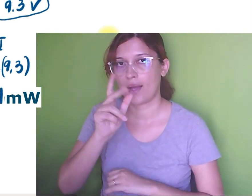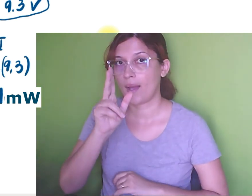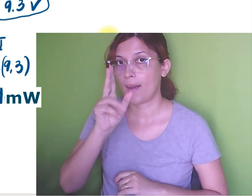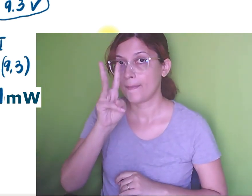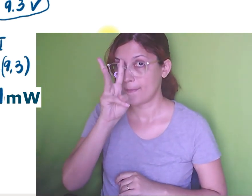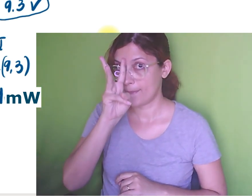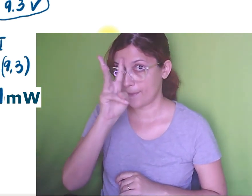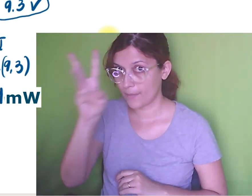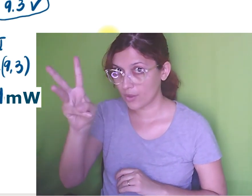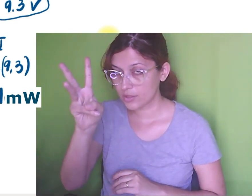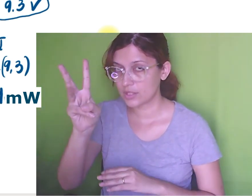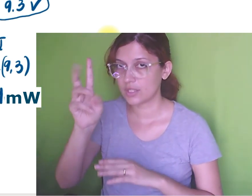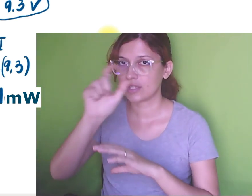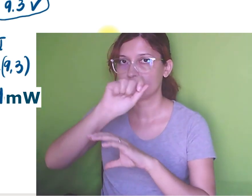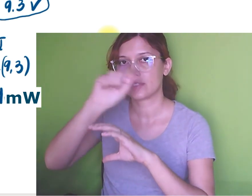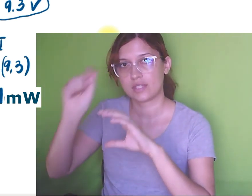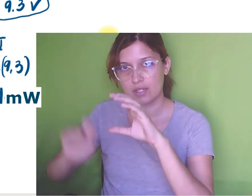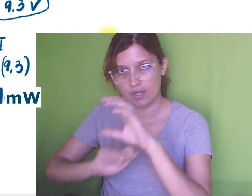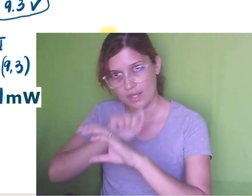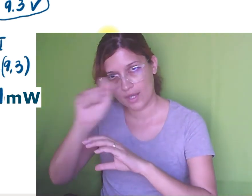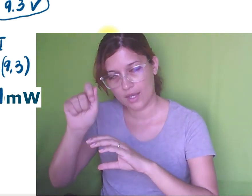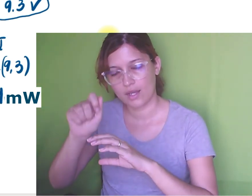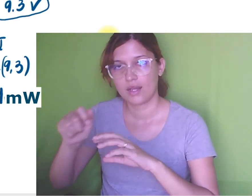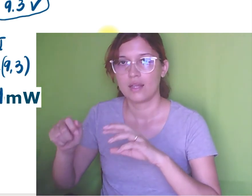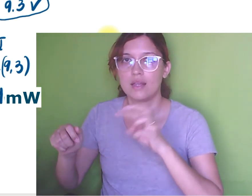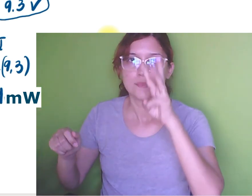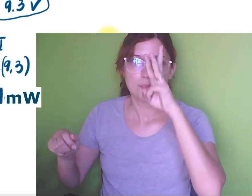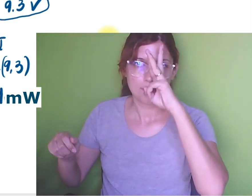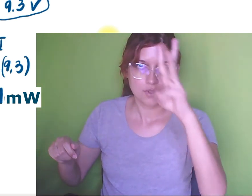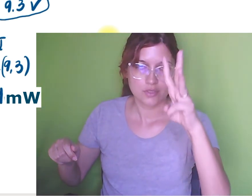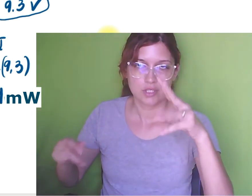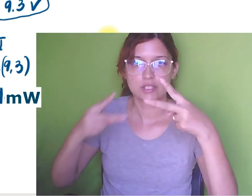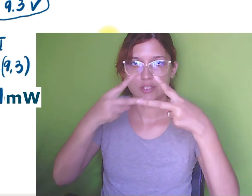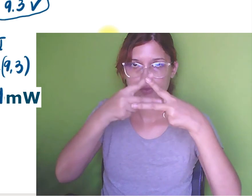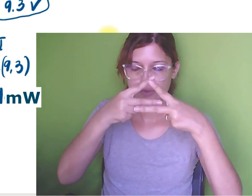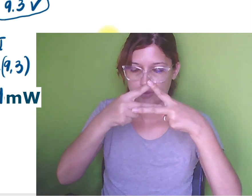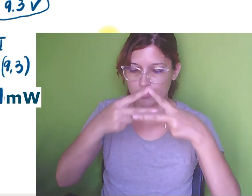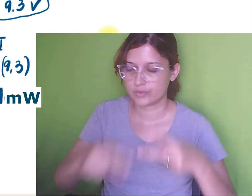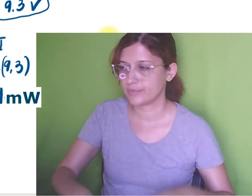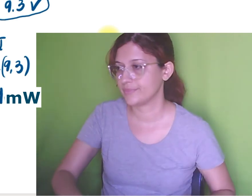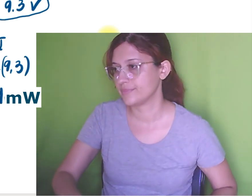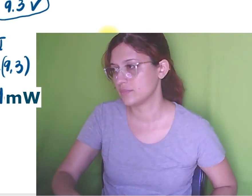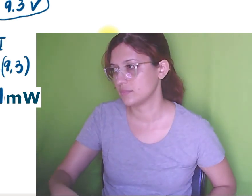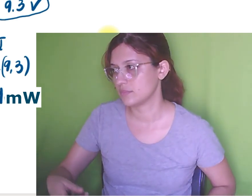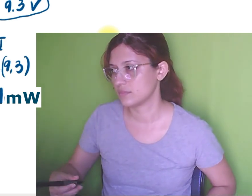É só somar a potência na carga com a potência do diodo.